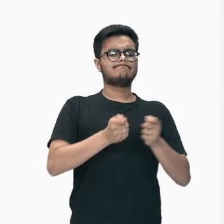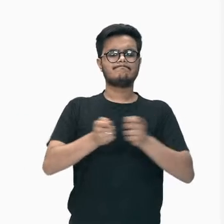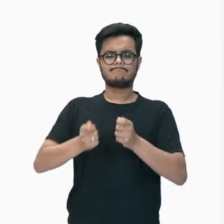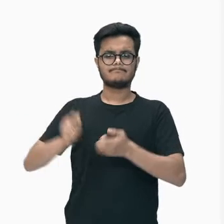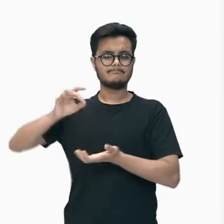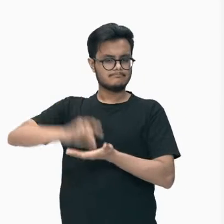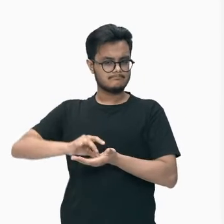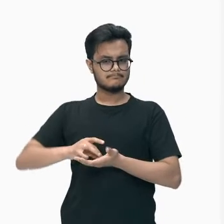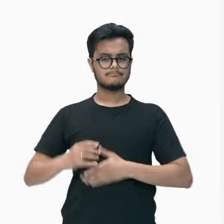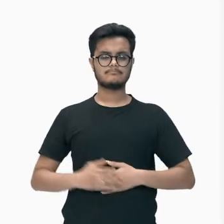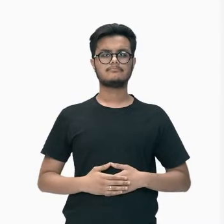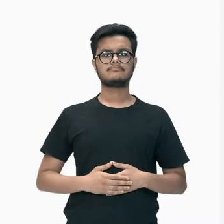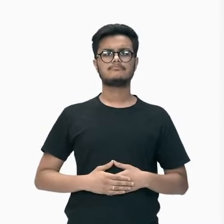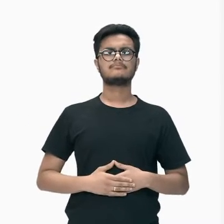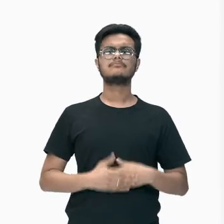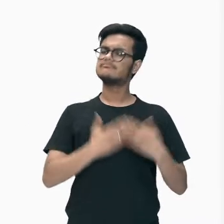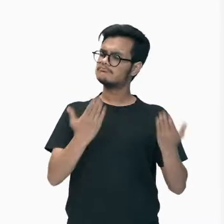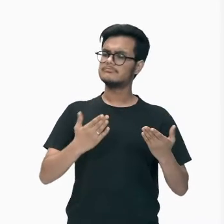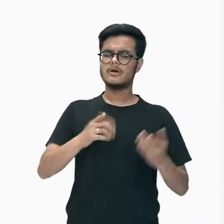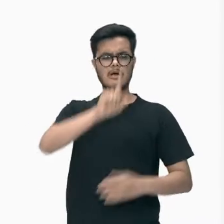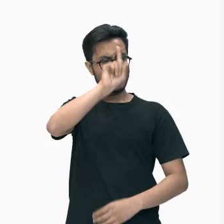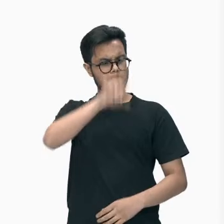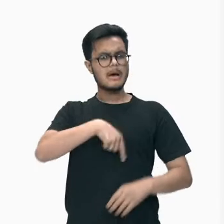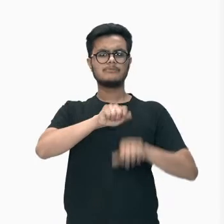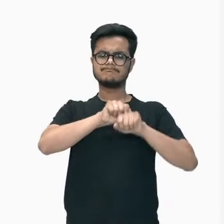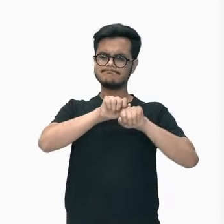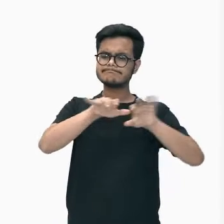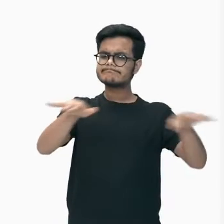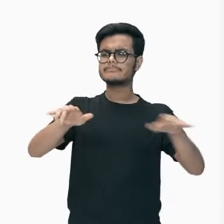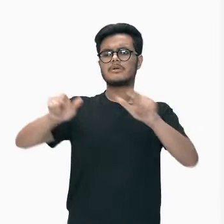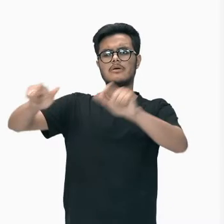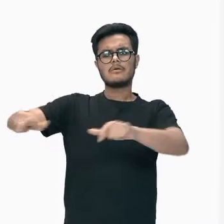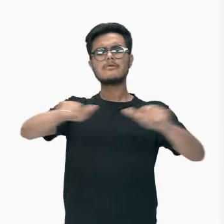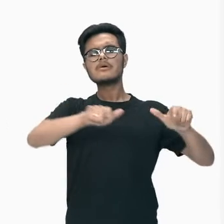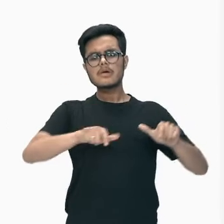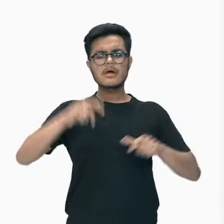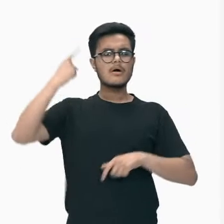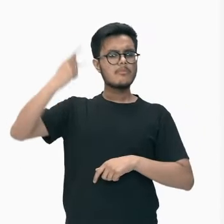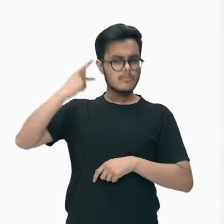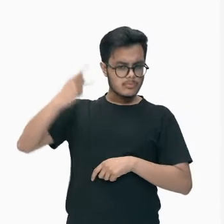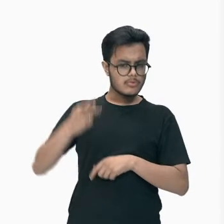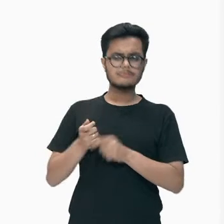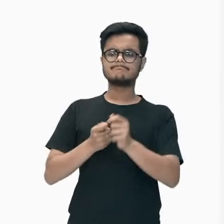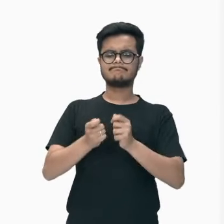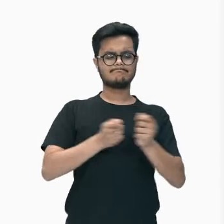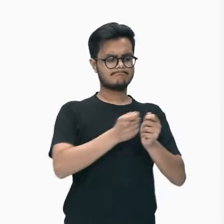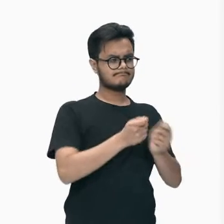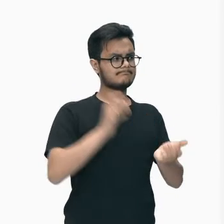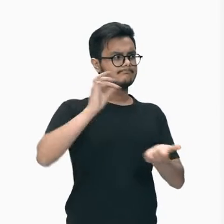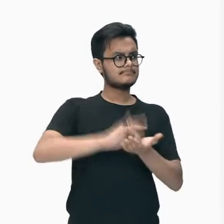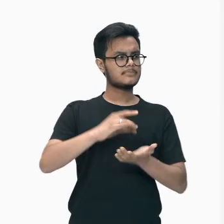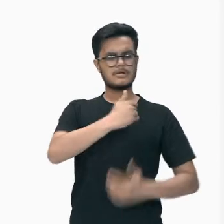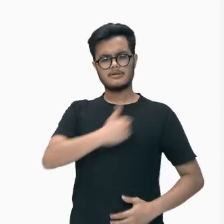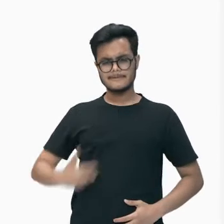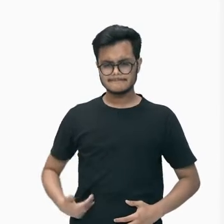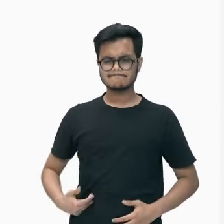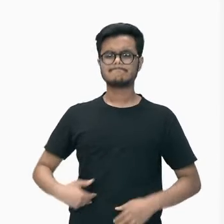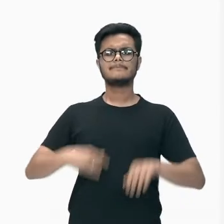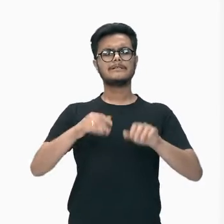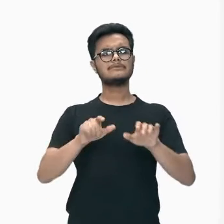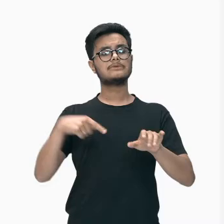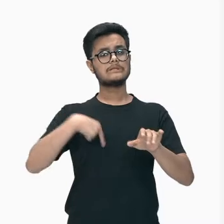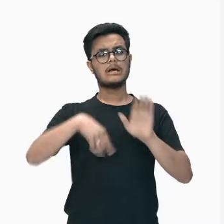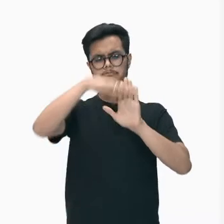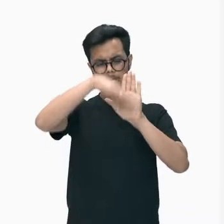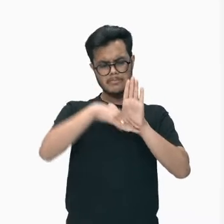Ele vai então, apesar da pouca idade, vai conseguir manter, né, um governo aí estruturado.